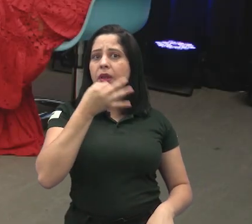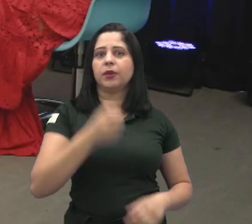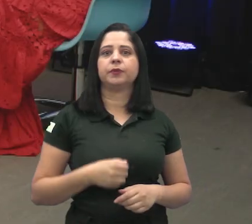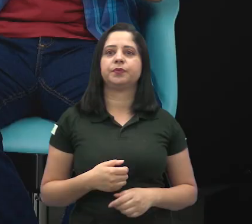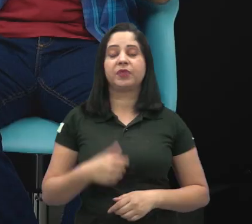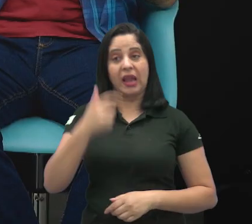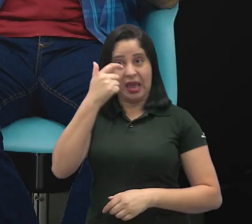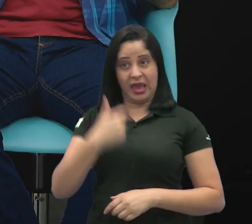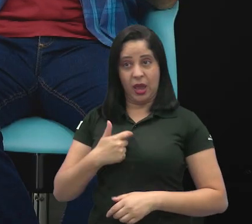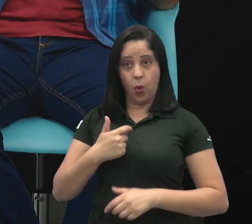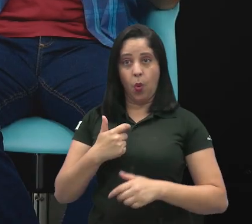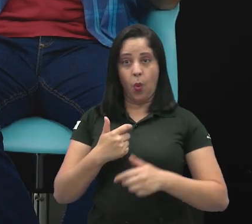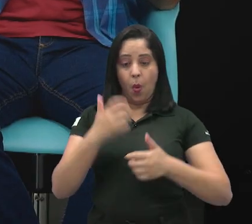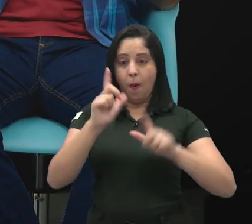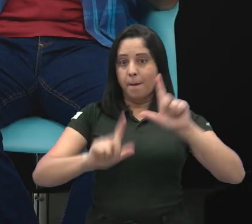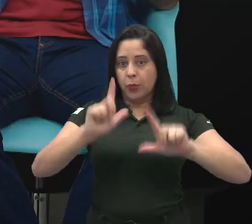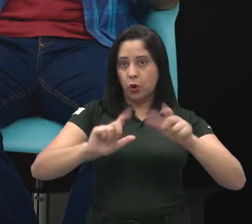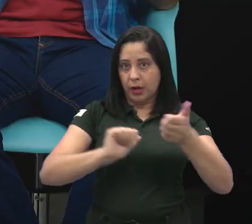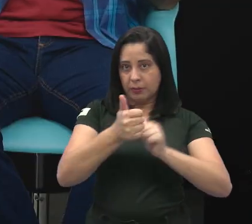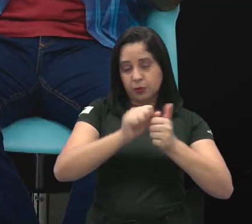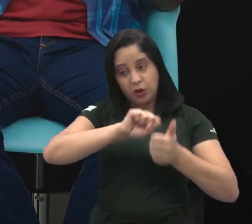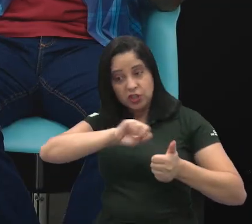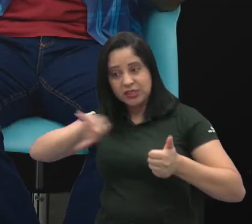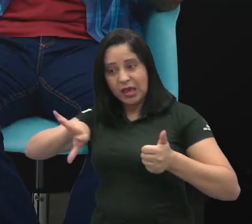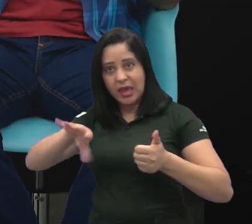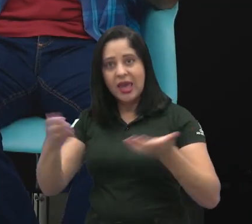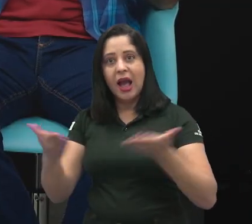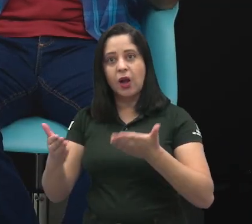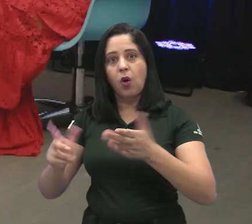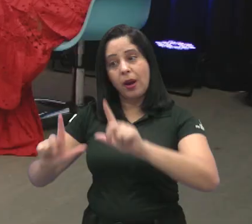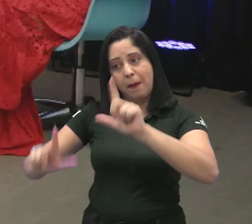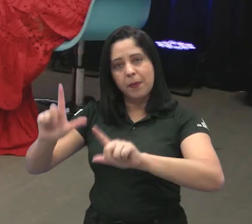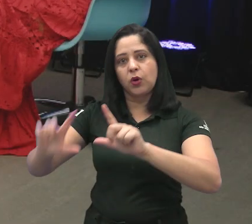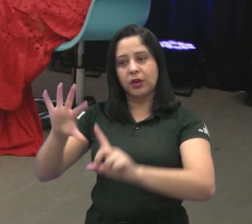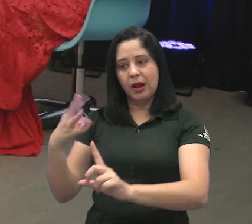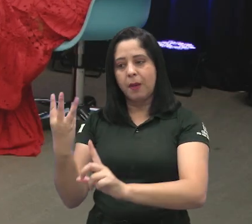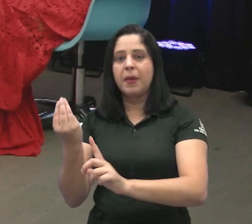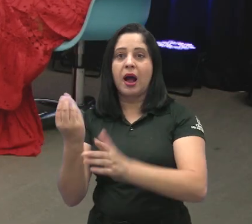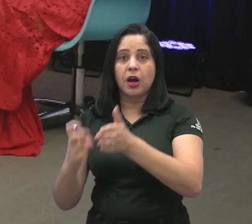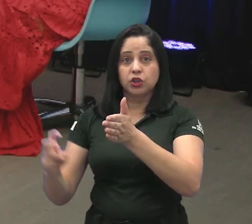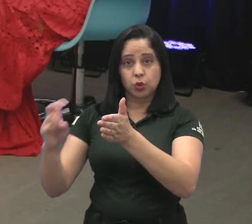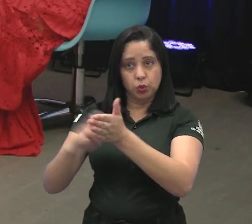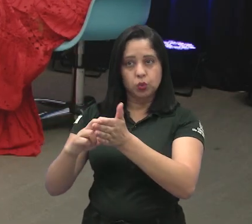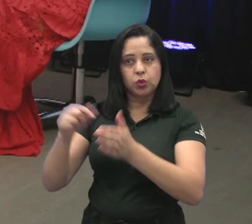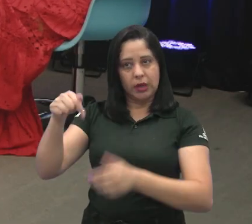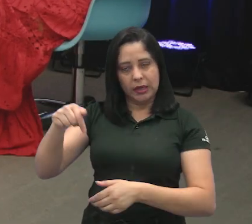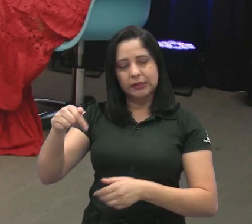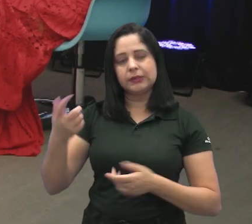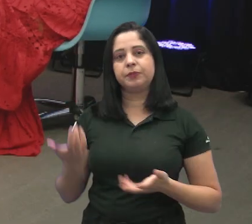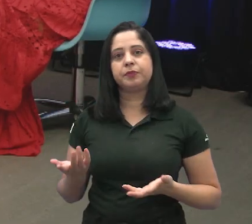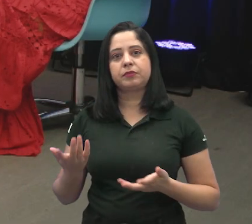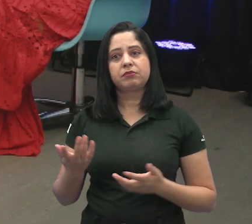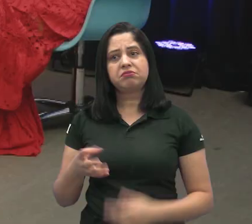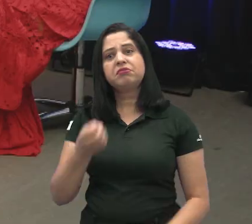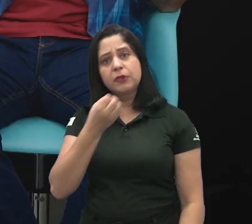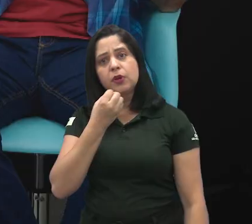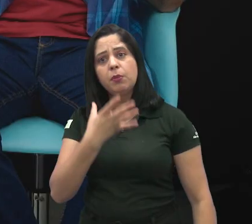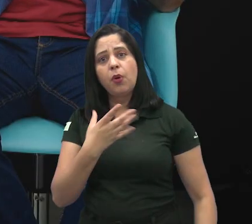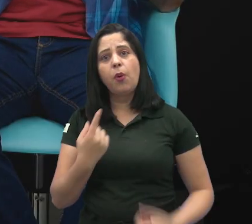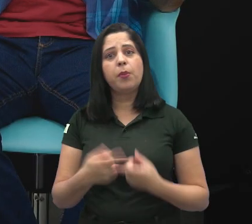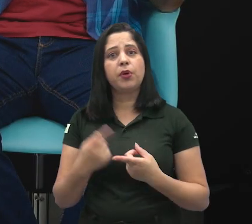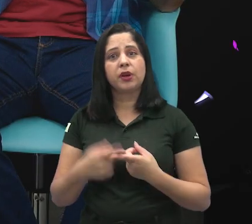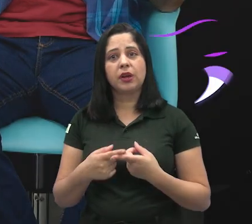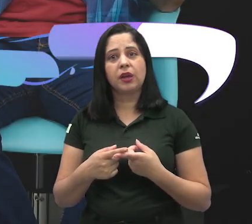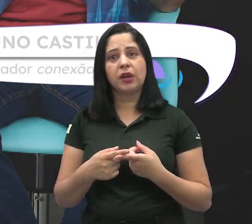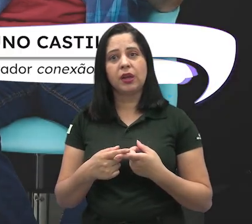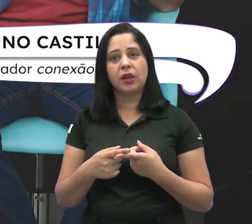do programa de esportes, né, e agora tô fazendo parte do Conexão Cultura também, do Tá Ligado, enfim, aqui na casa, foi muito bacana, né, porque eu